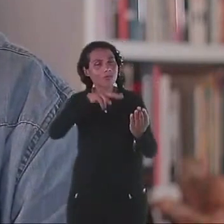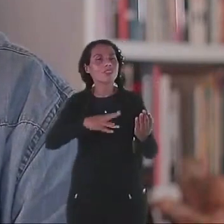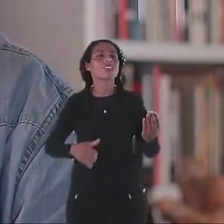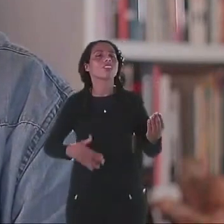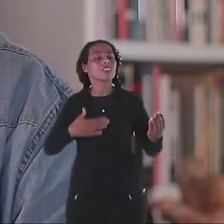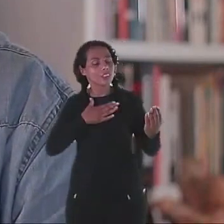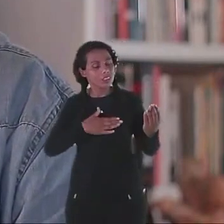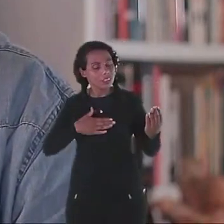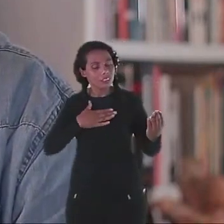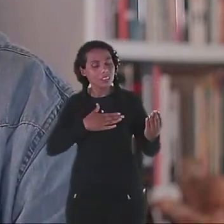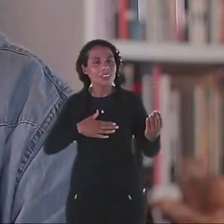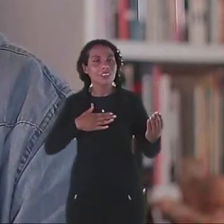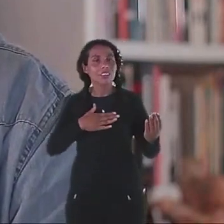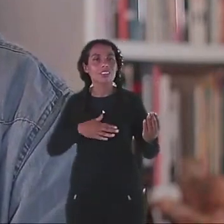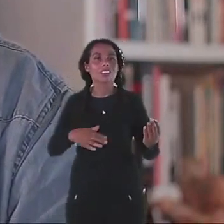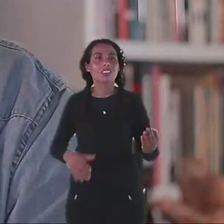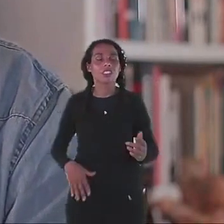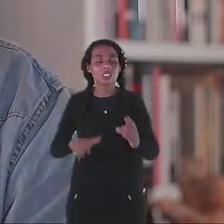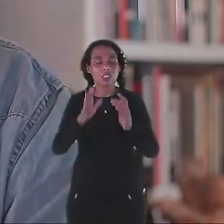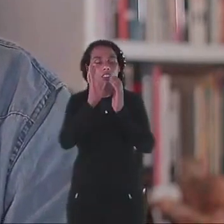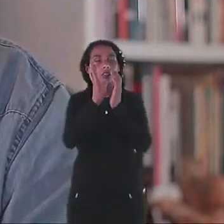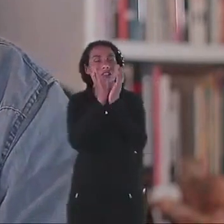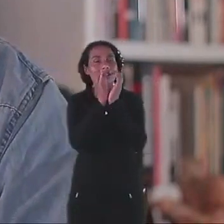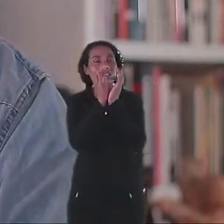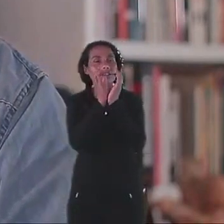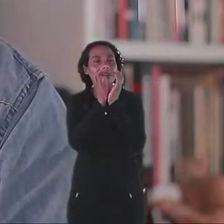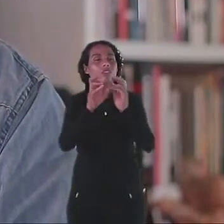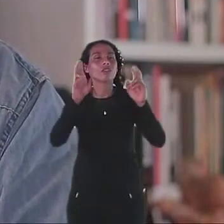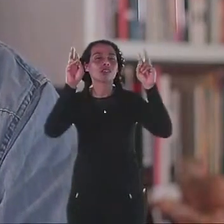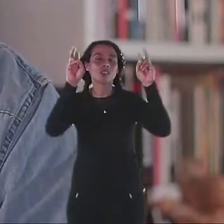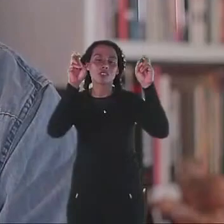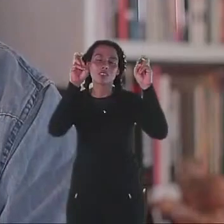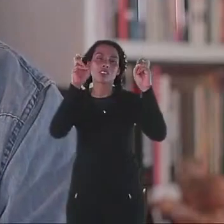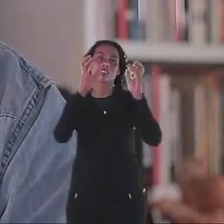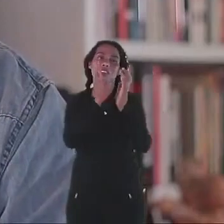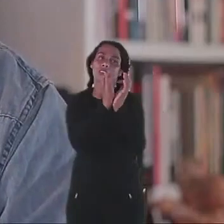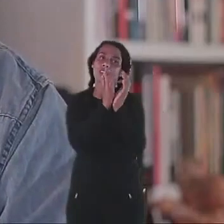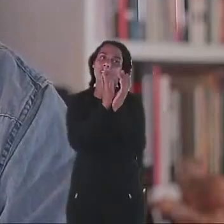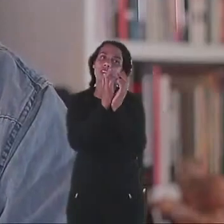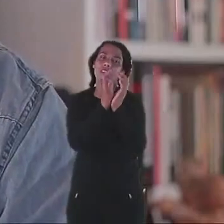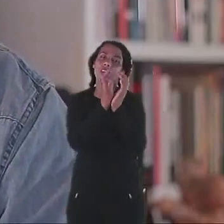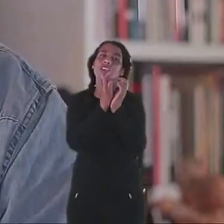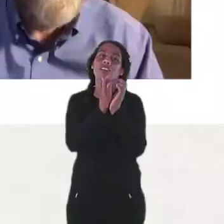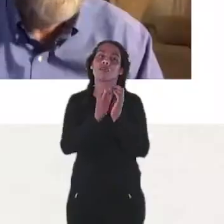esta parte do cérebro funcionar sincronizada com esta aqui.